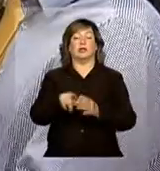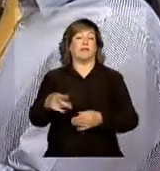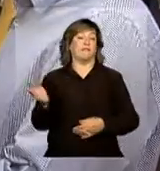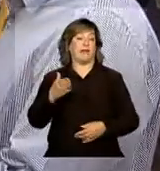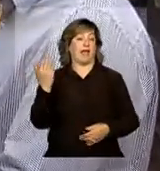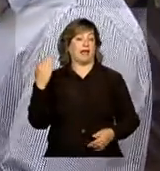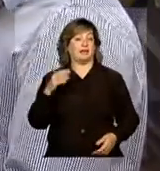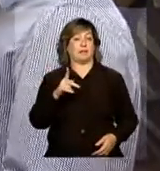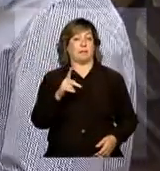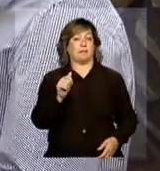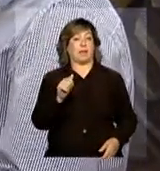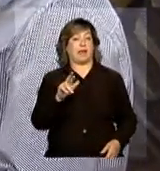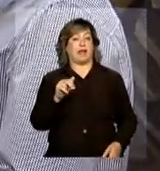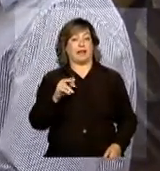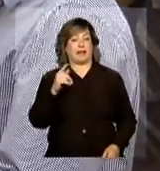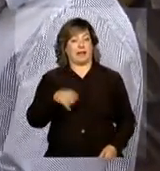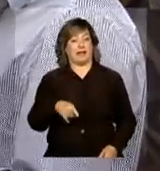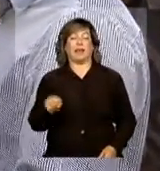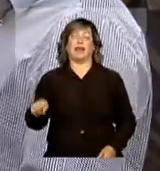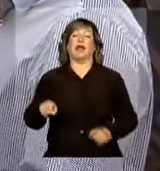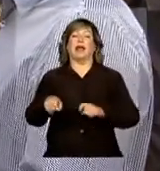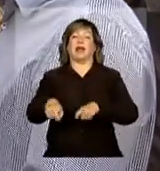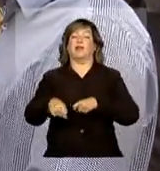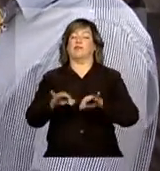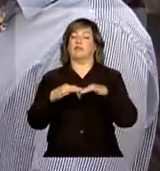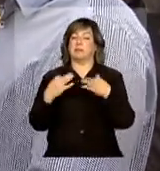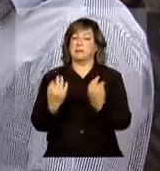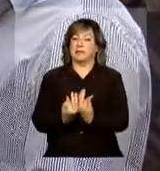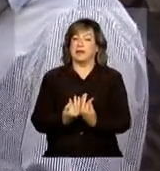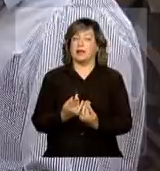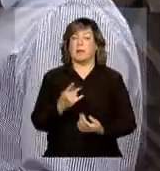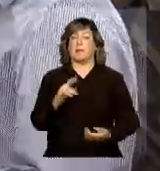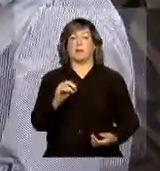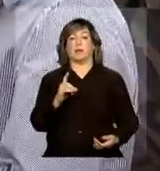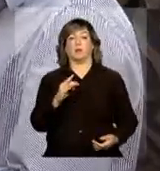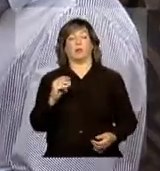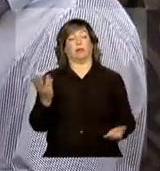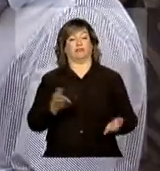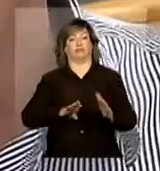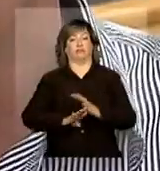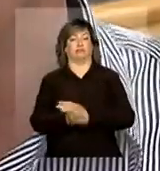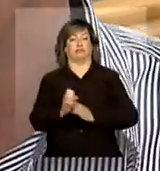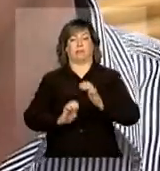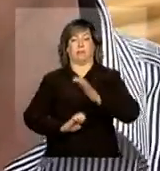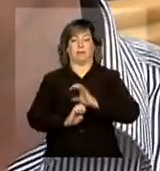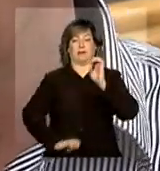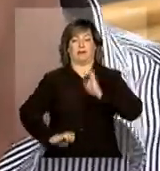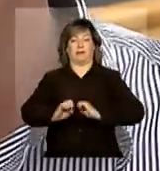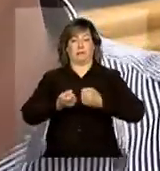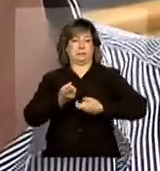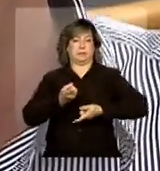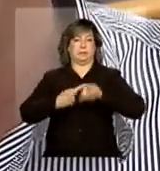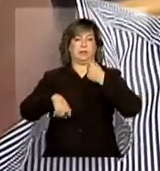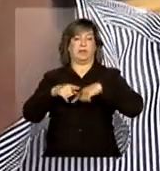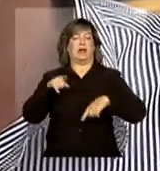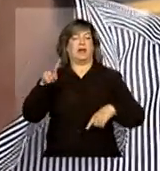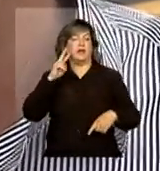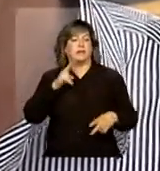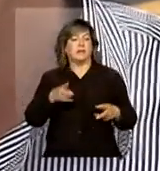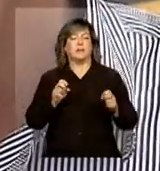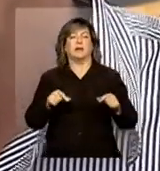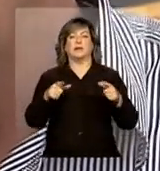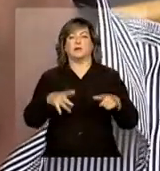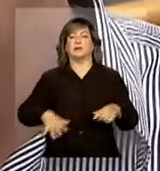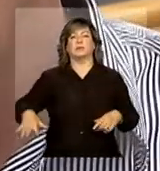Paraná. Veio como agricultor familiar. De produtor para empresário foi um salto. Jossi percebeu que o campo precisava